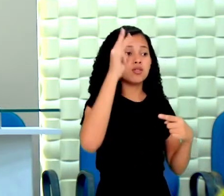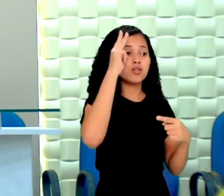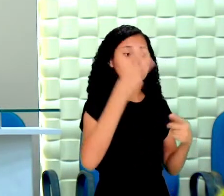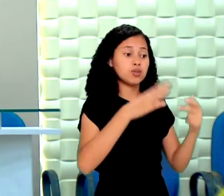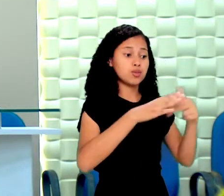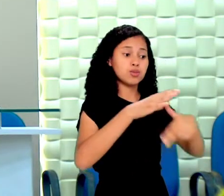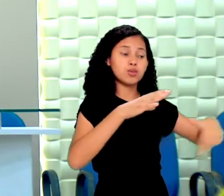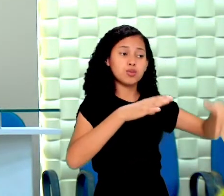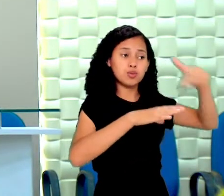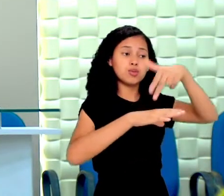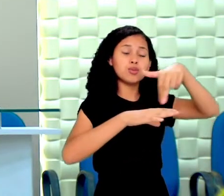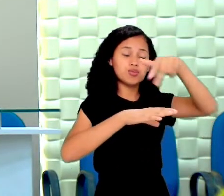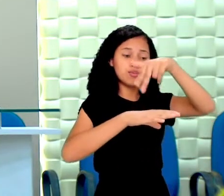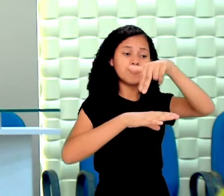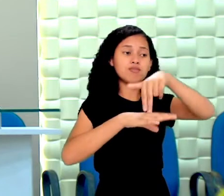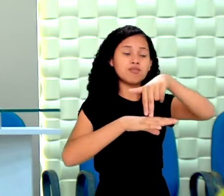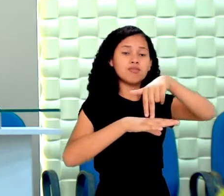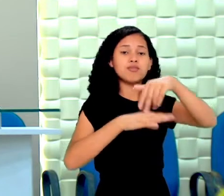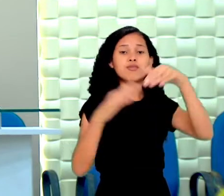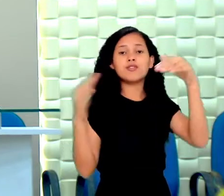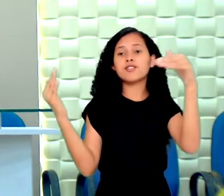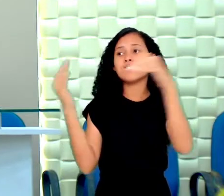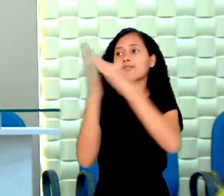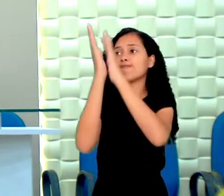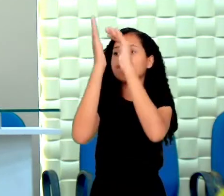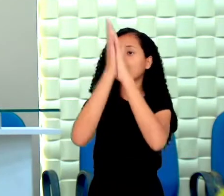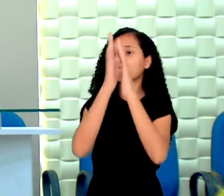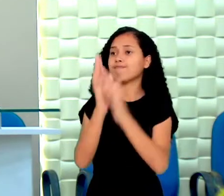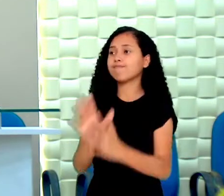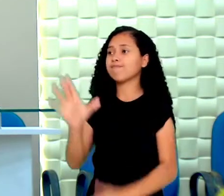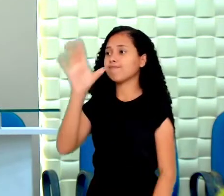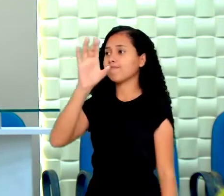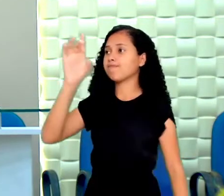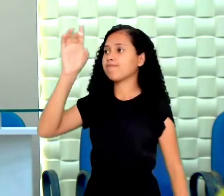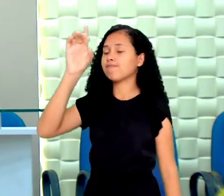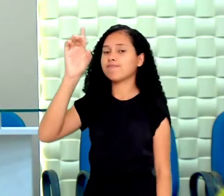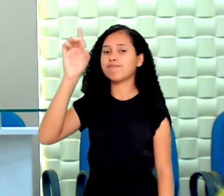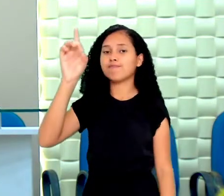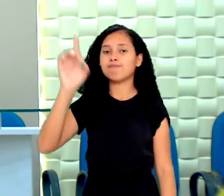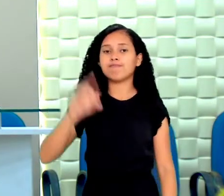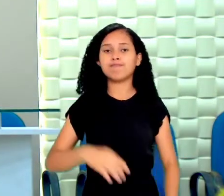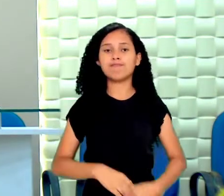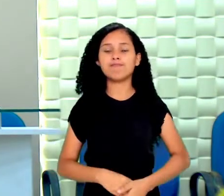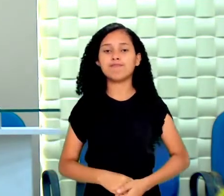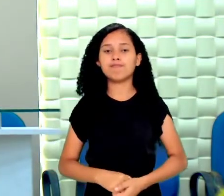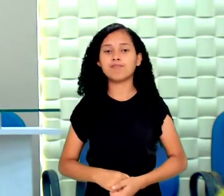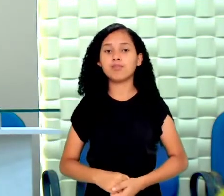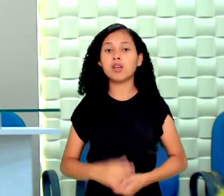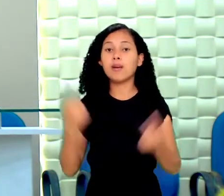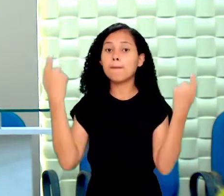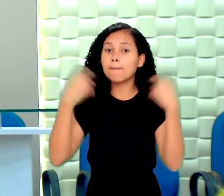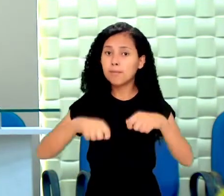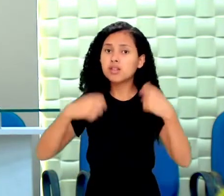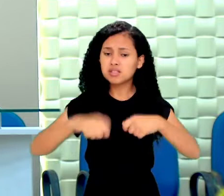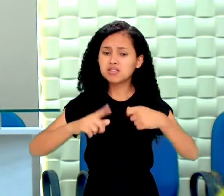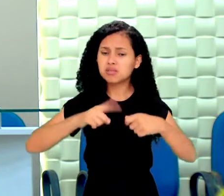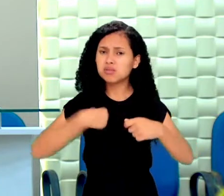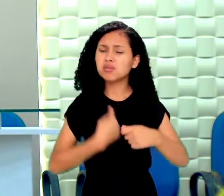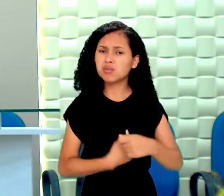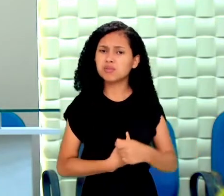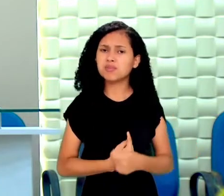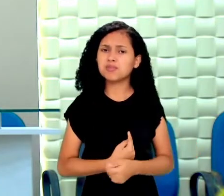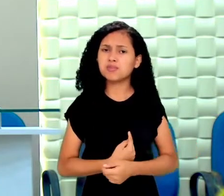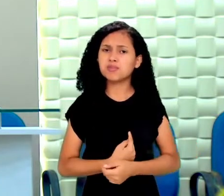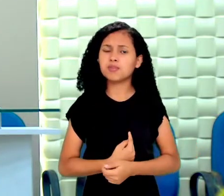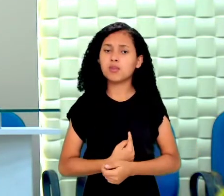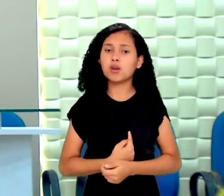ressuscitado dos mortos. Bendito seja o nome do Senhor. A necessidade era nossa.